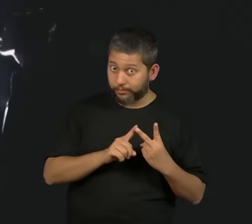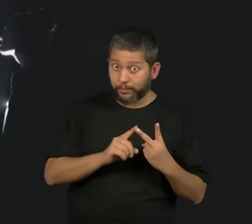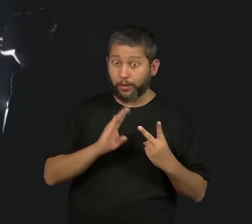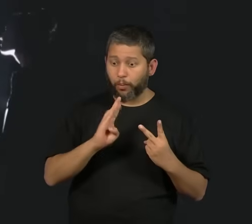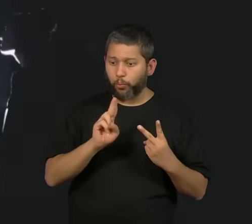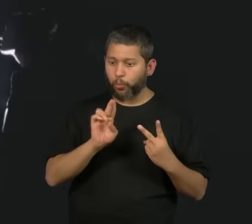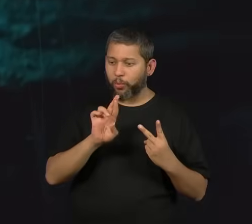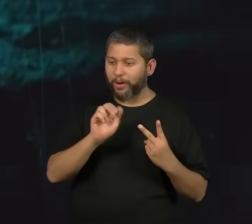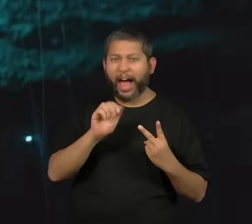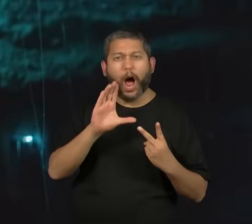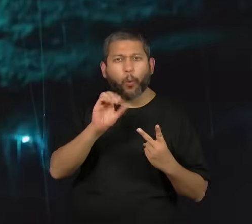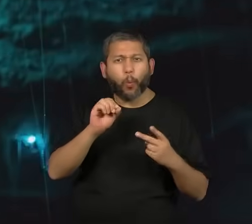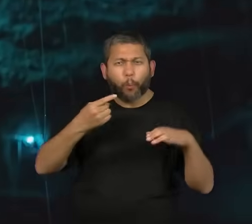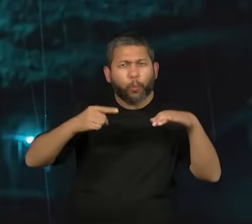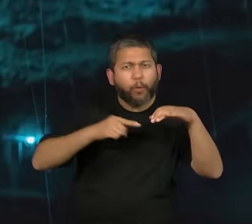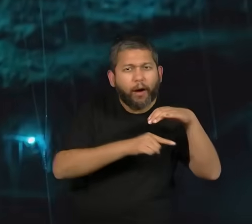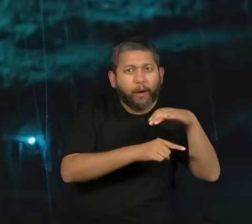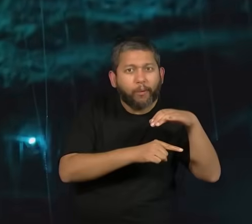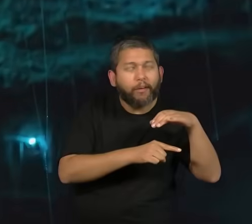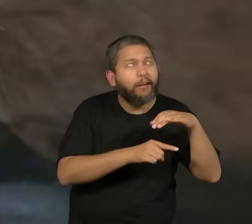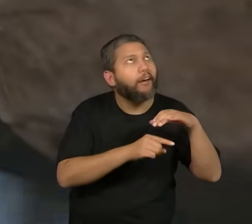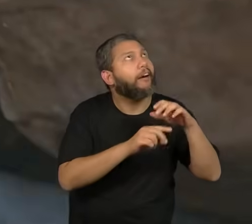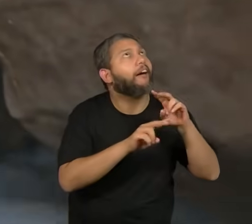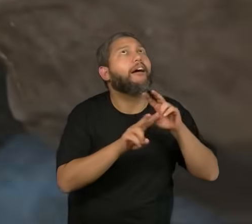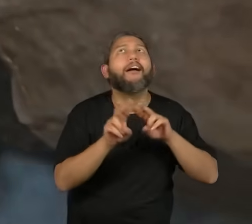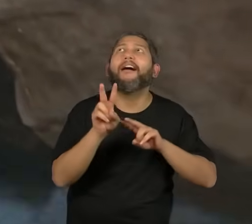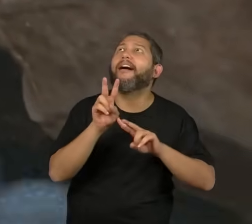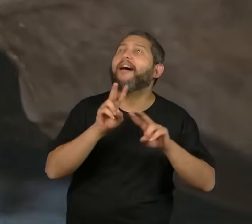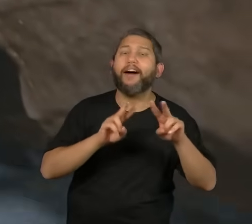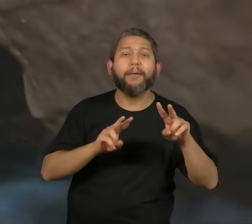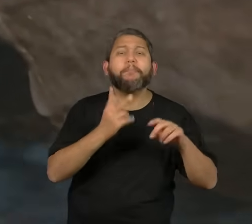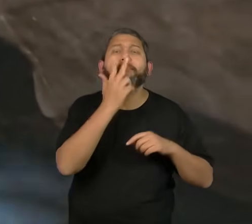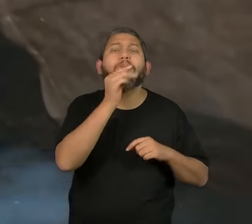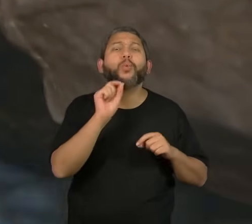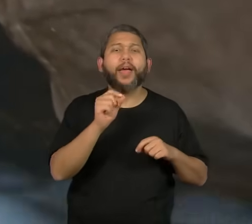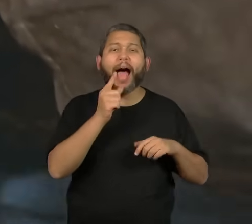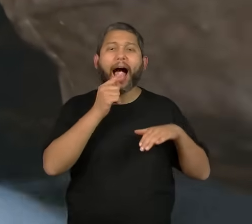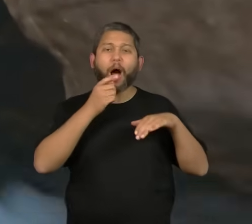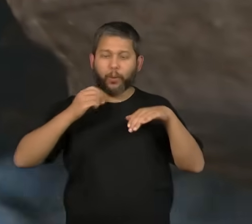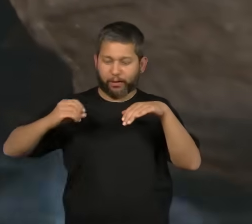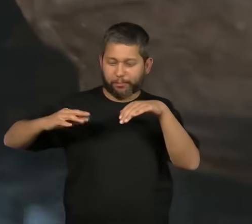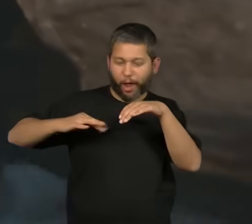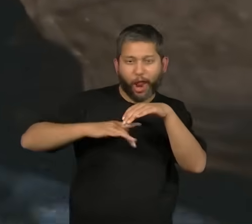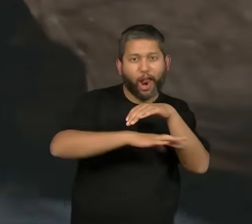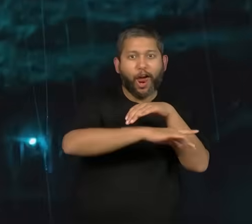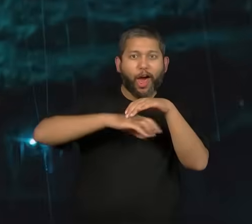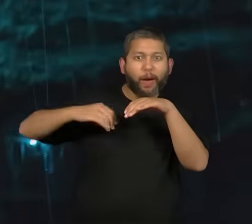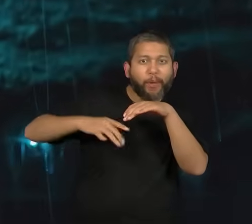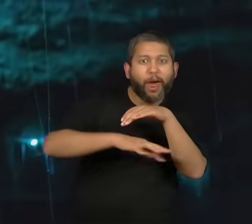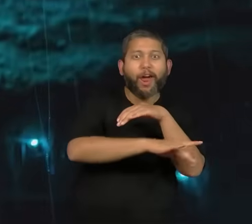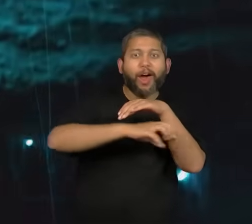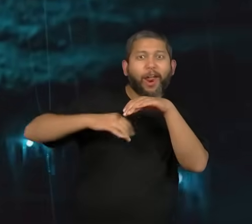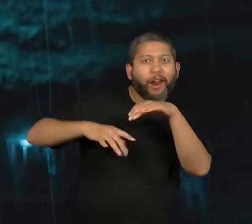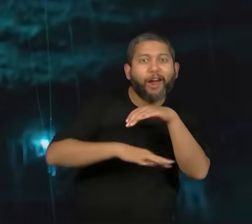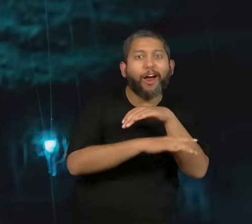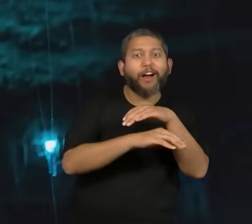buraco. A expressão significa algo como água passando por um buraco.